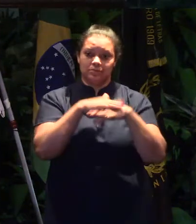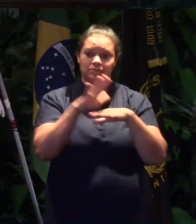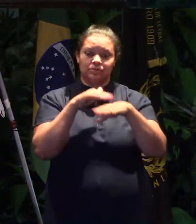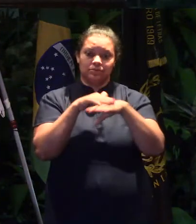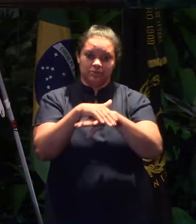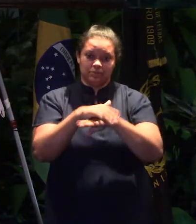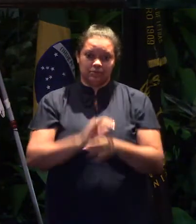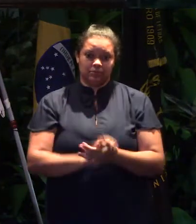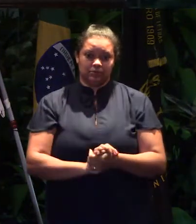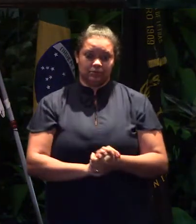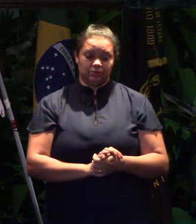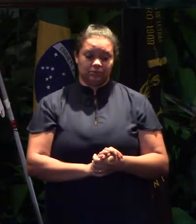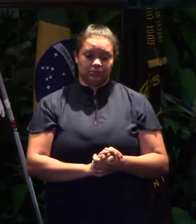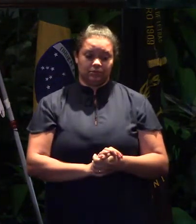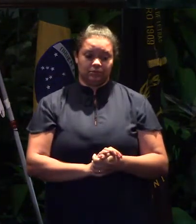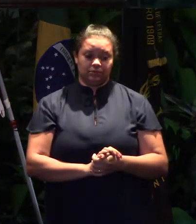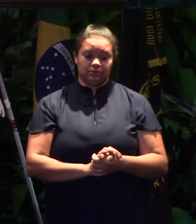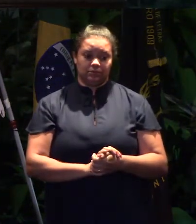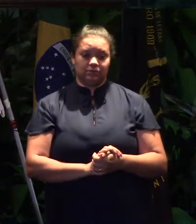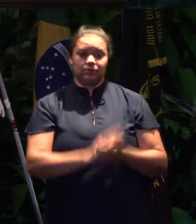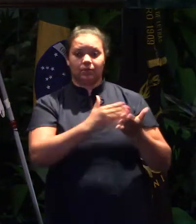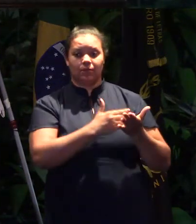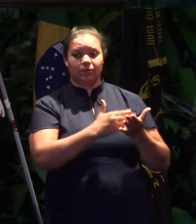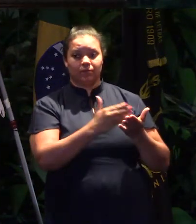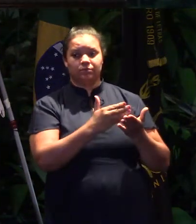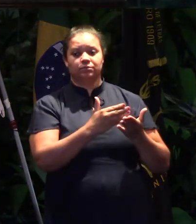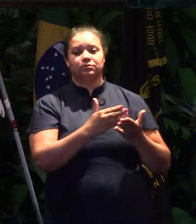noite com o Flávio.